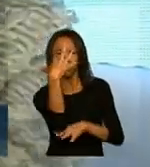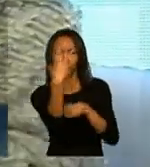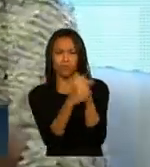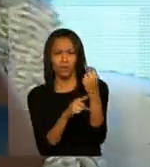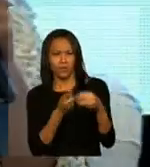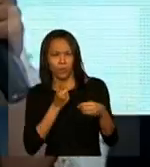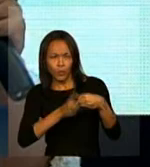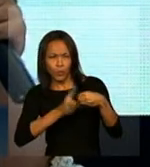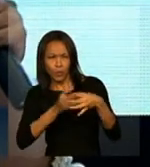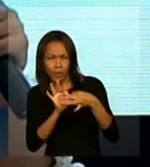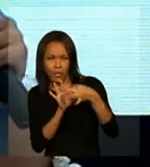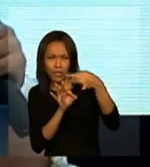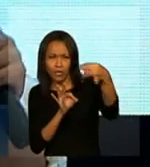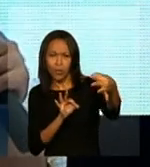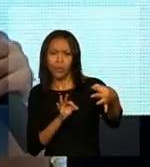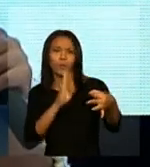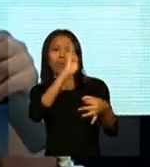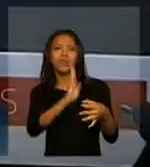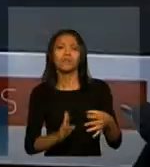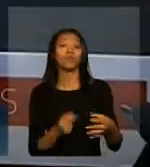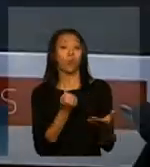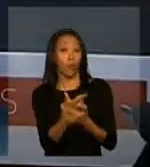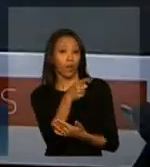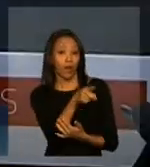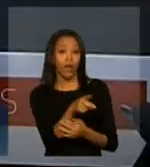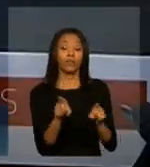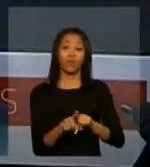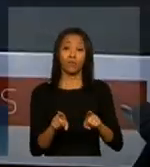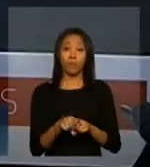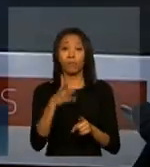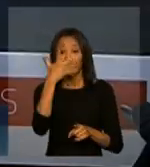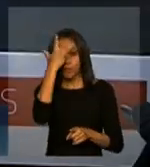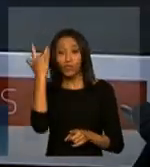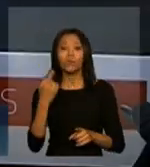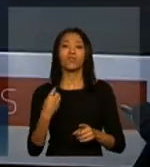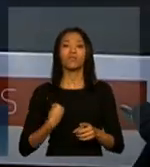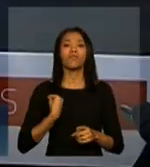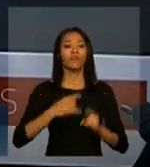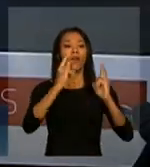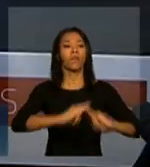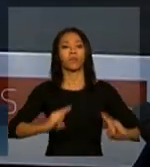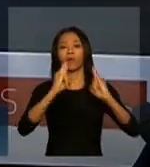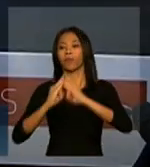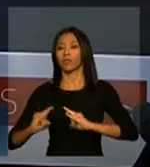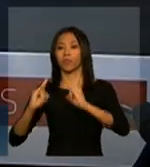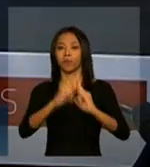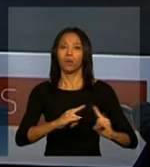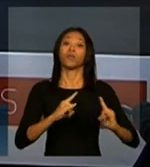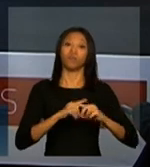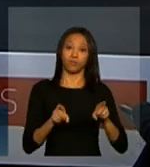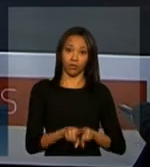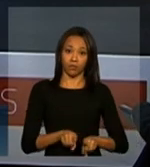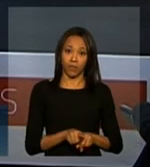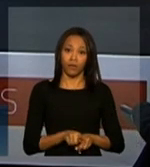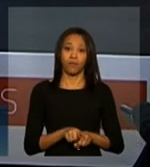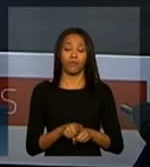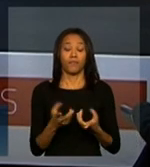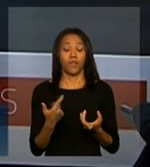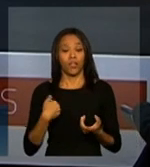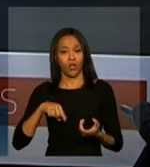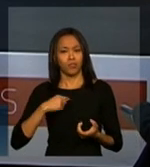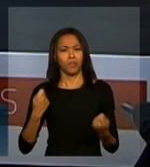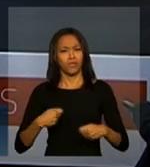PA, nós temos que comprar cada vez mais dos nossos assentamentos, né? E nós temos que, como eu disse, aprimorar